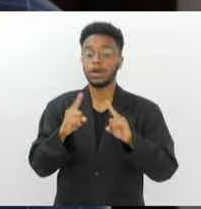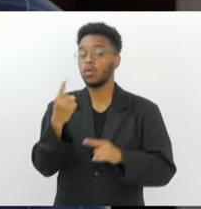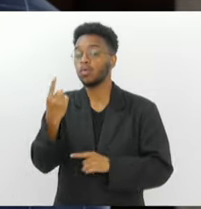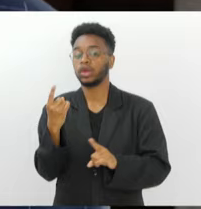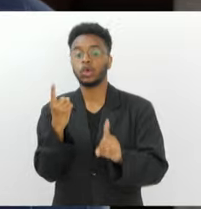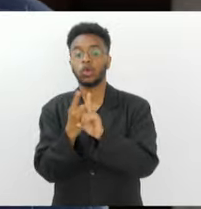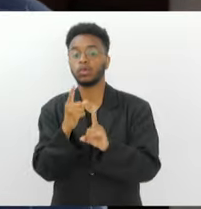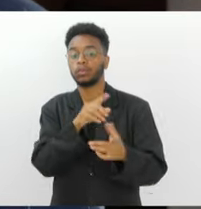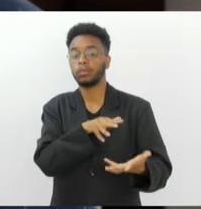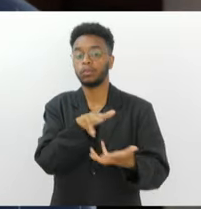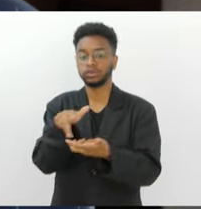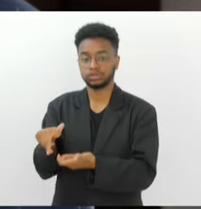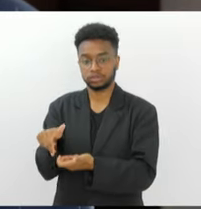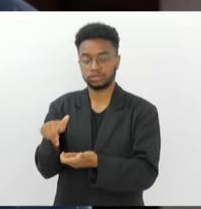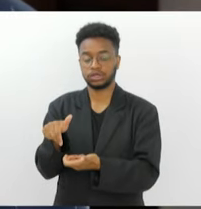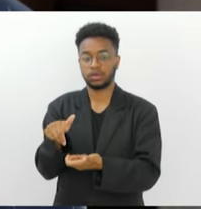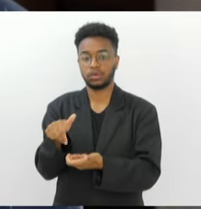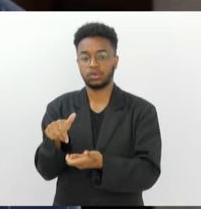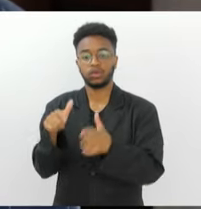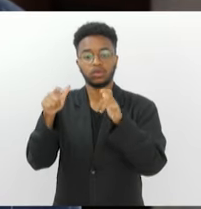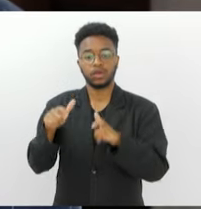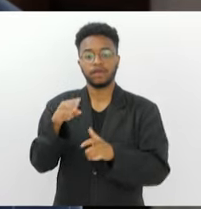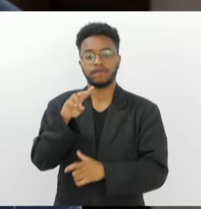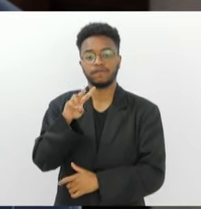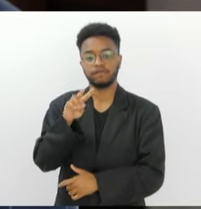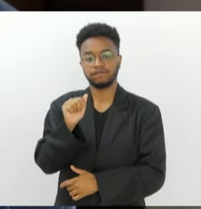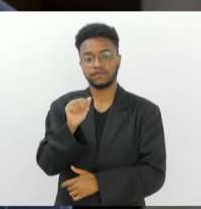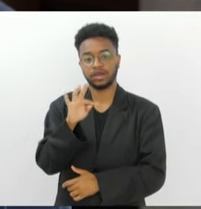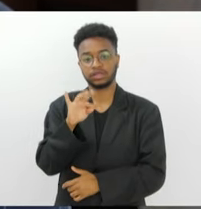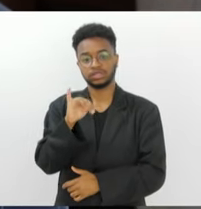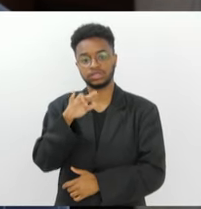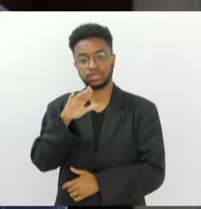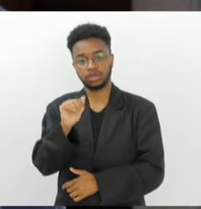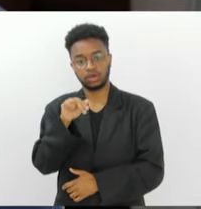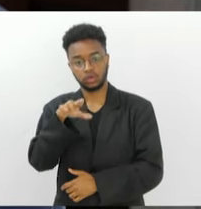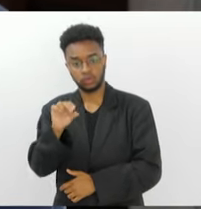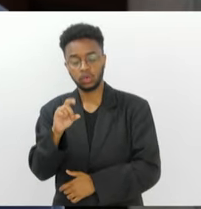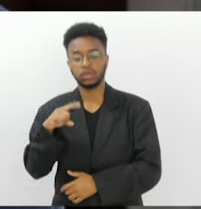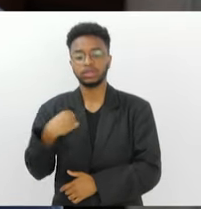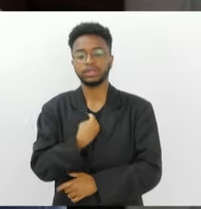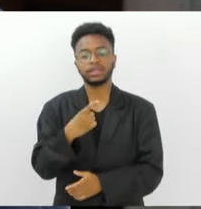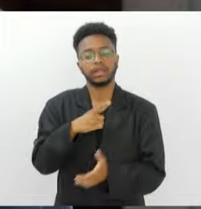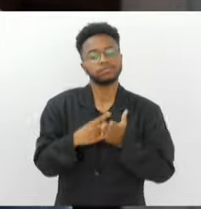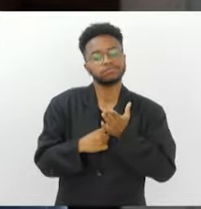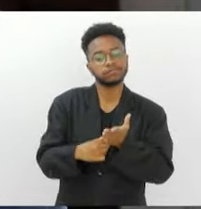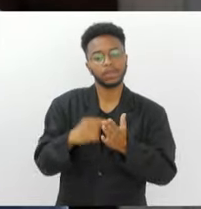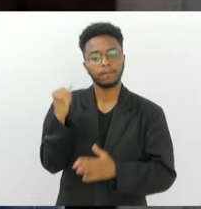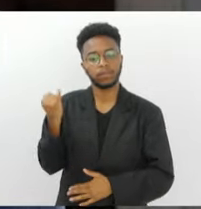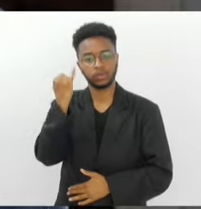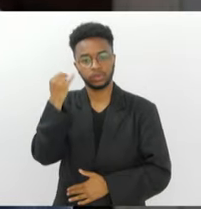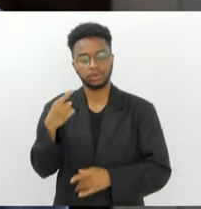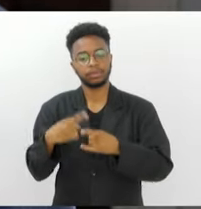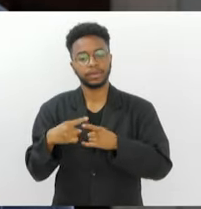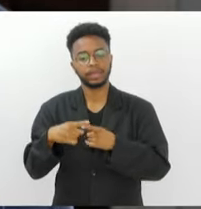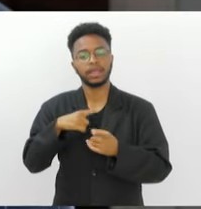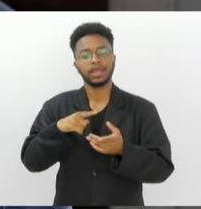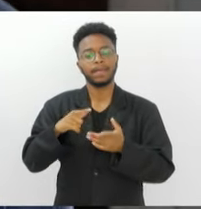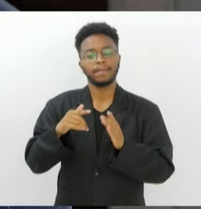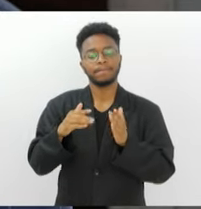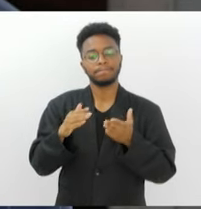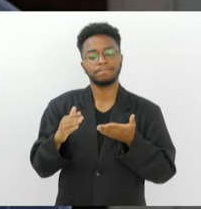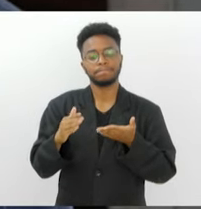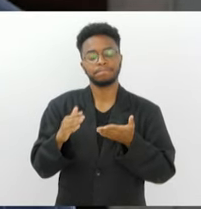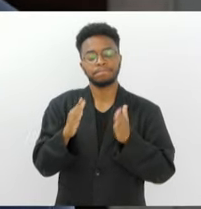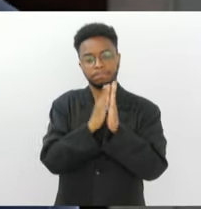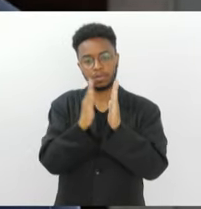encontro mundial no Vaticano, onde a Biblioteca Nacional tem um acordo muito importante, a grande Biblioteca Apostólica, a Biblioteca do Ocidente,